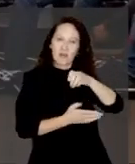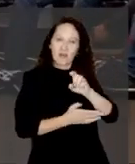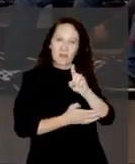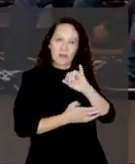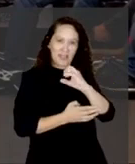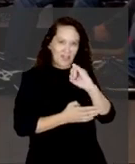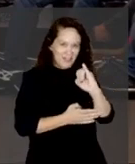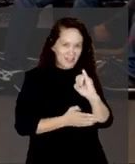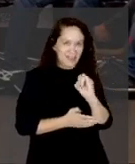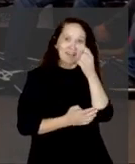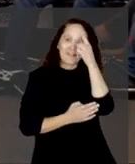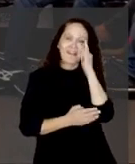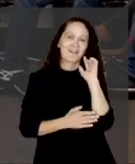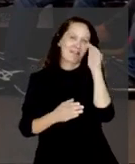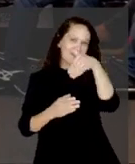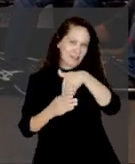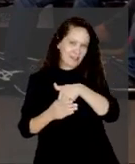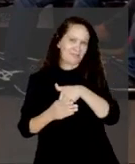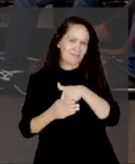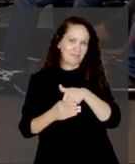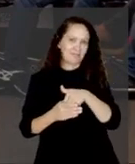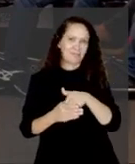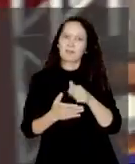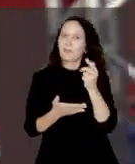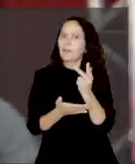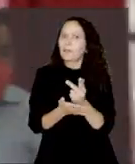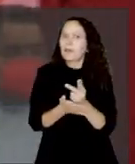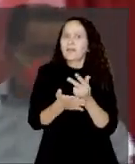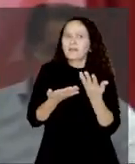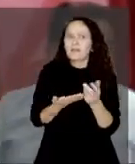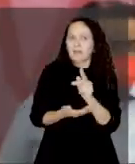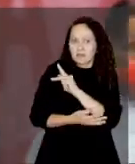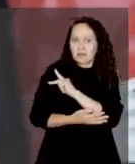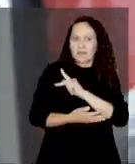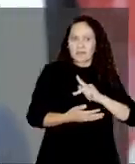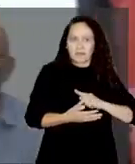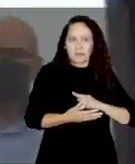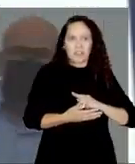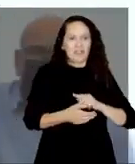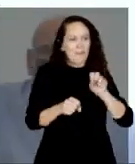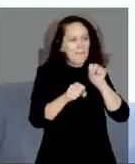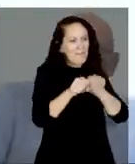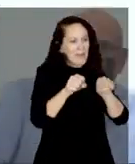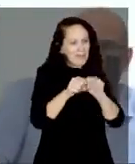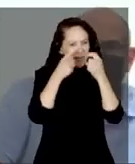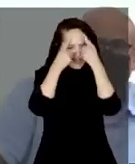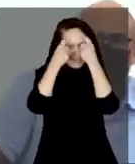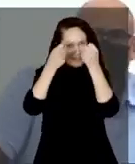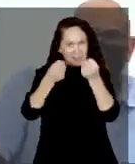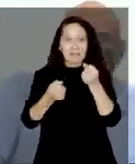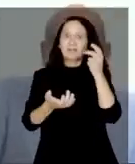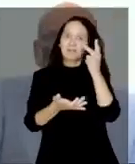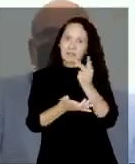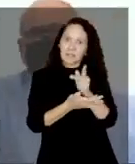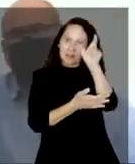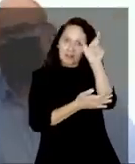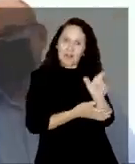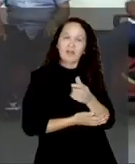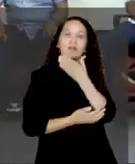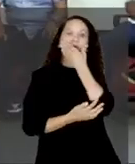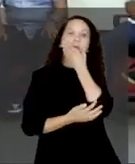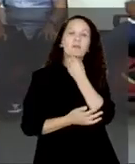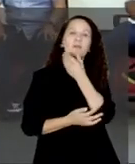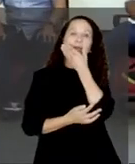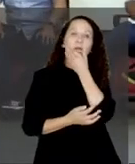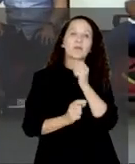muito mais. A democracia significa que o Estado tem que tratar todos